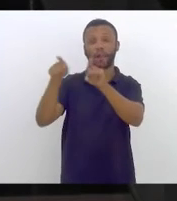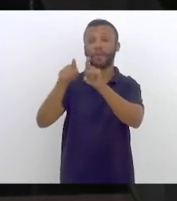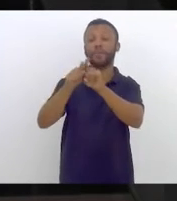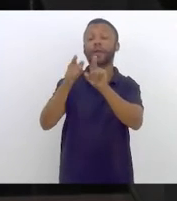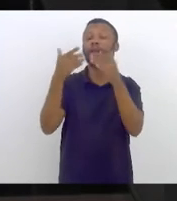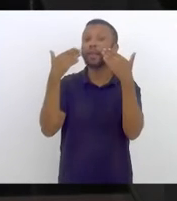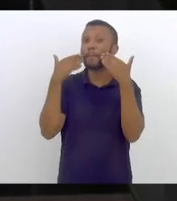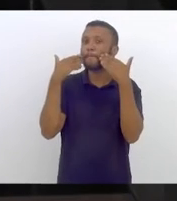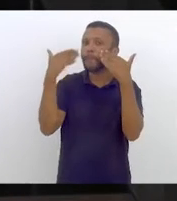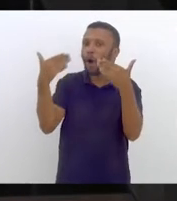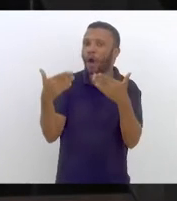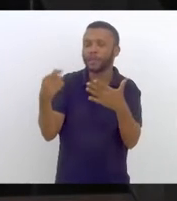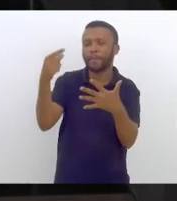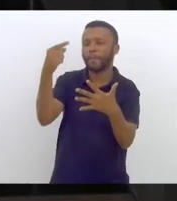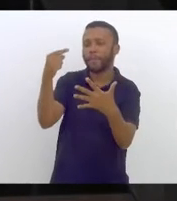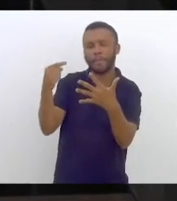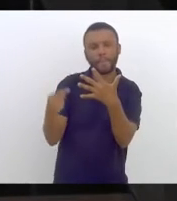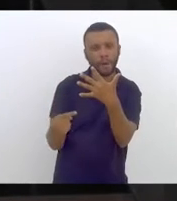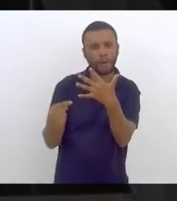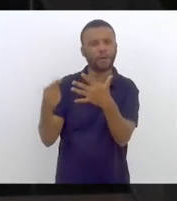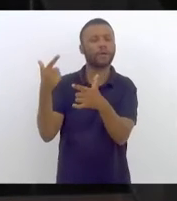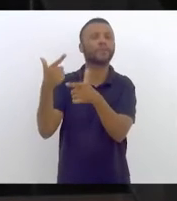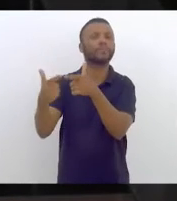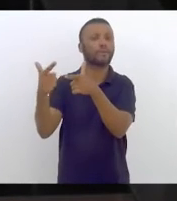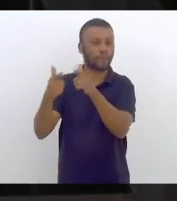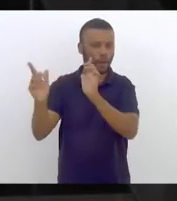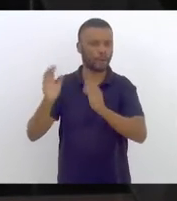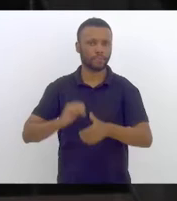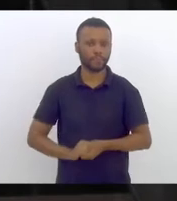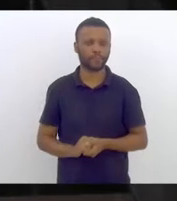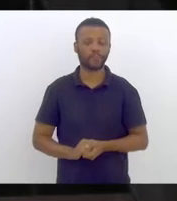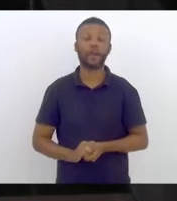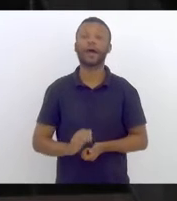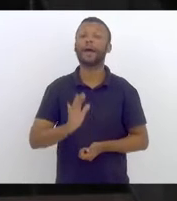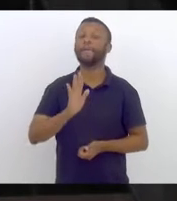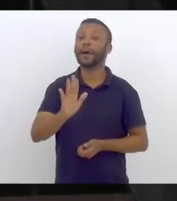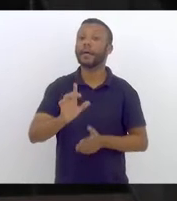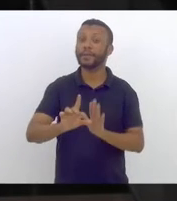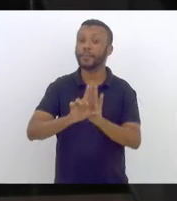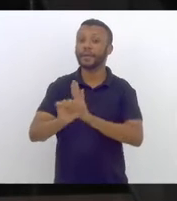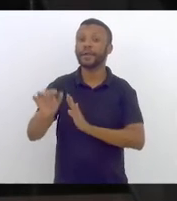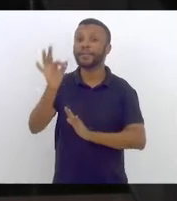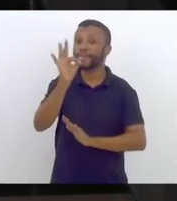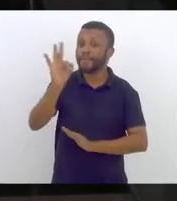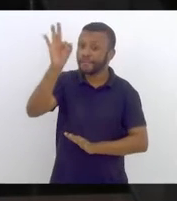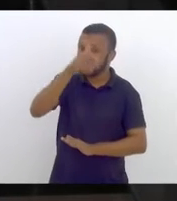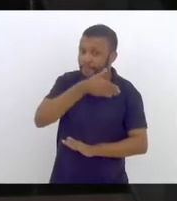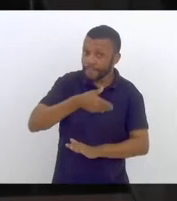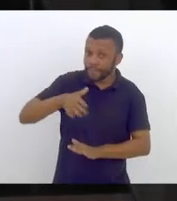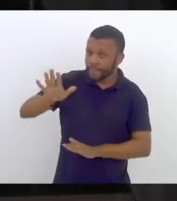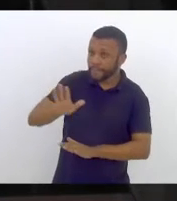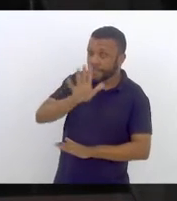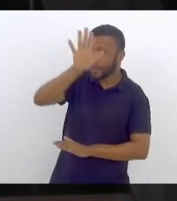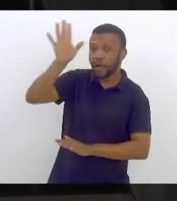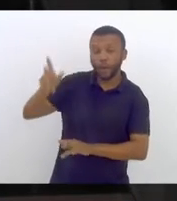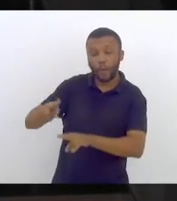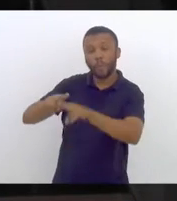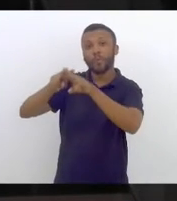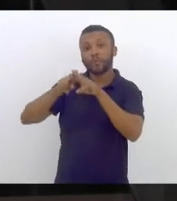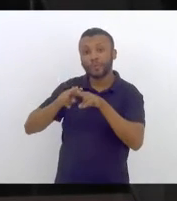revela essas questões. Mas é a lei federal. Por isso foi